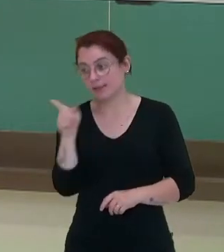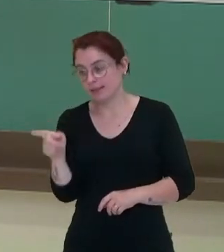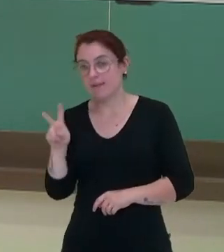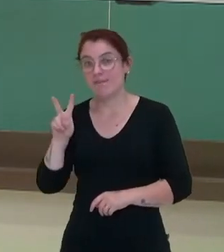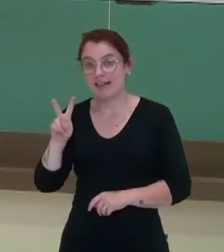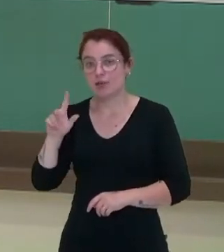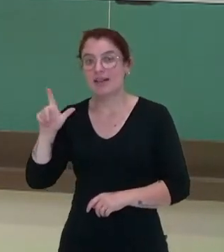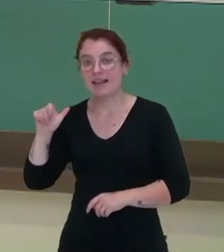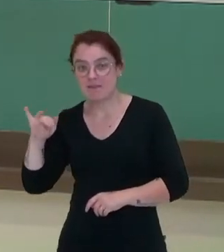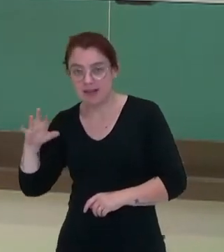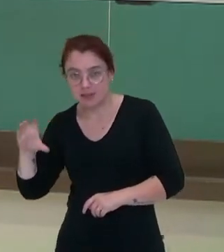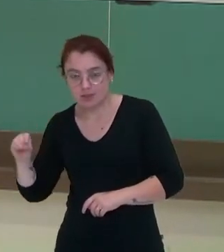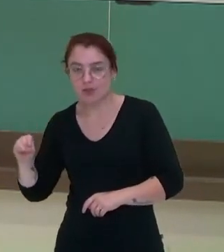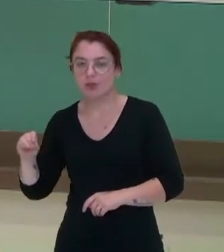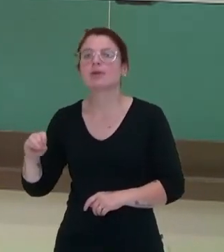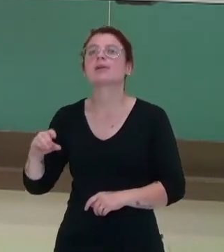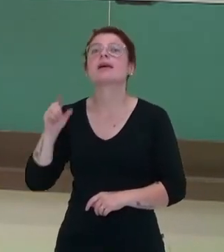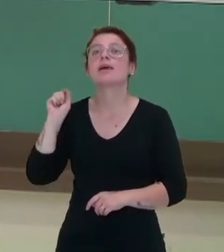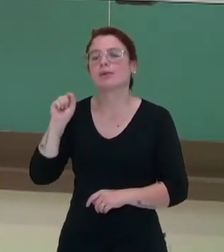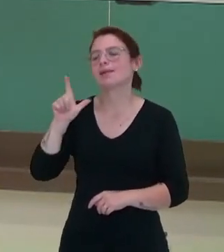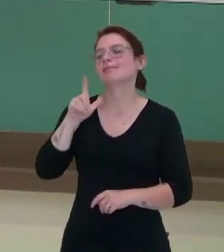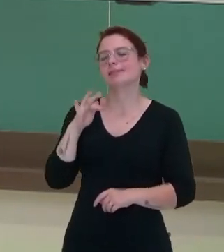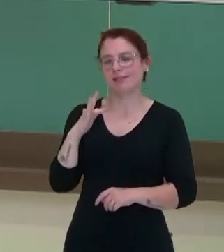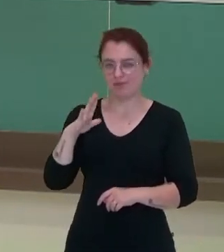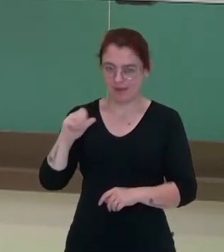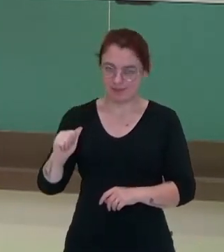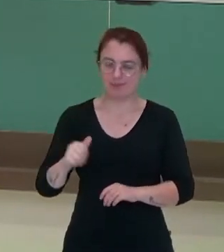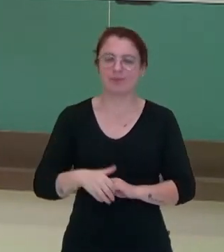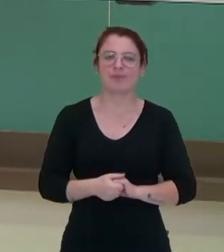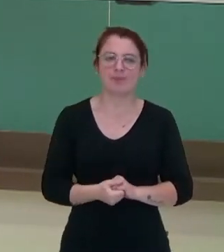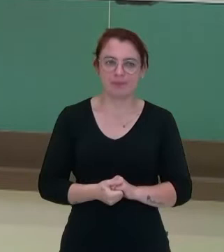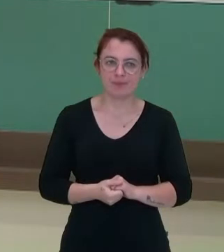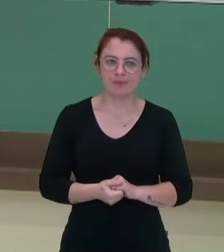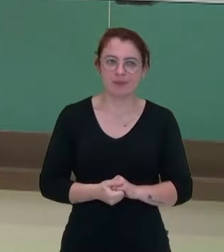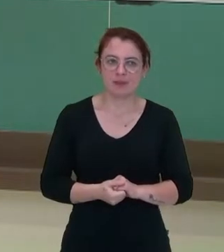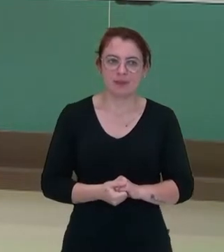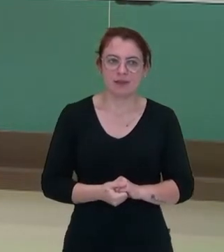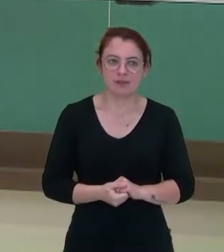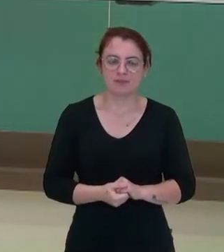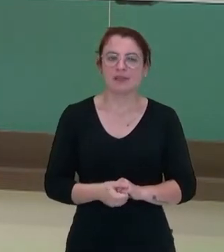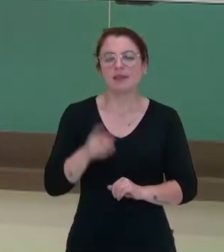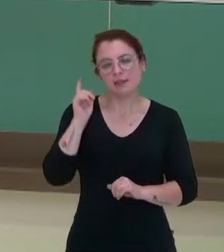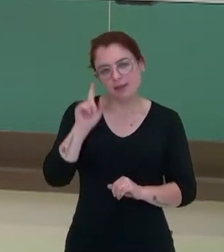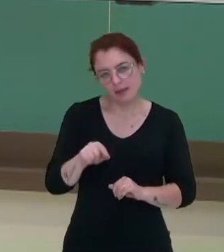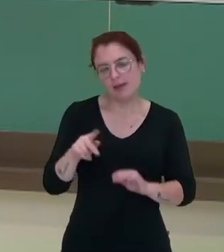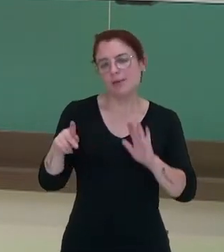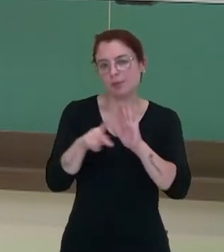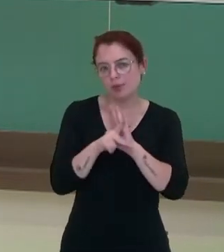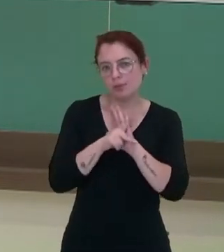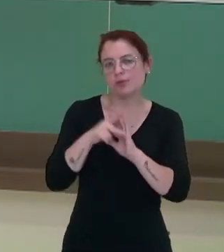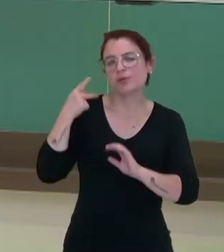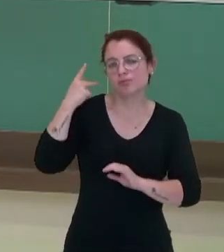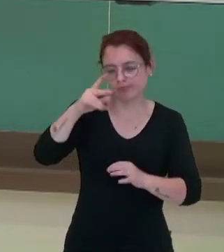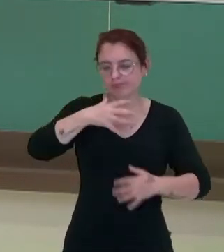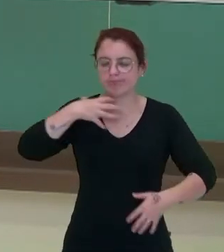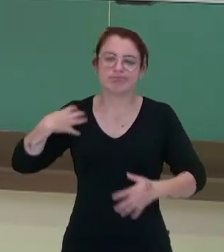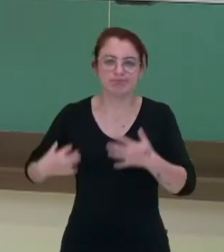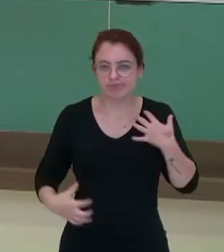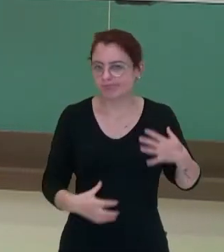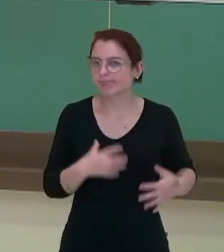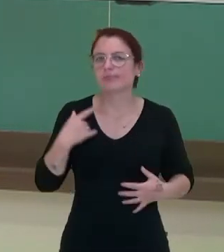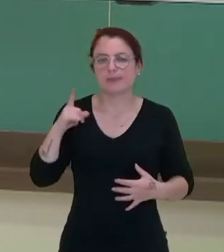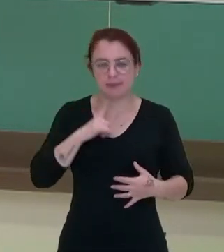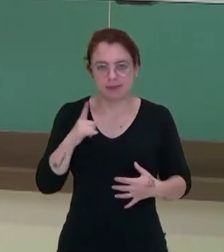linfáticos vão conduzir essa linfa, que é um líquido que tem na sua constituição, na